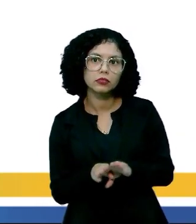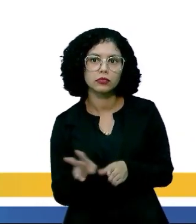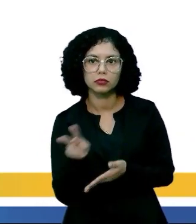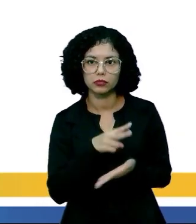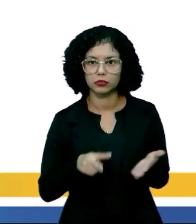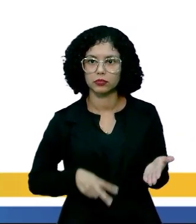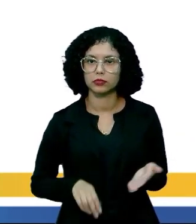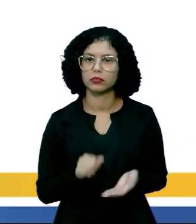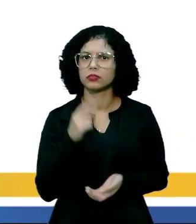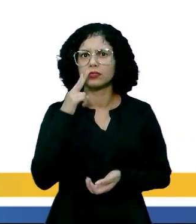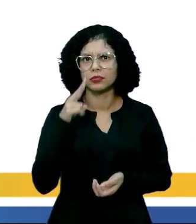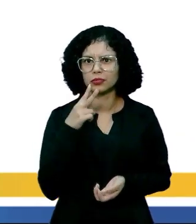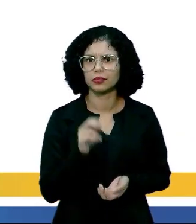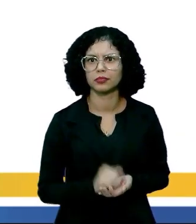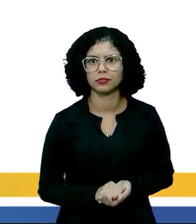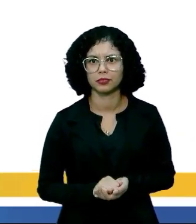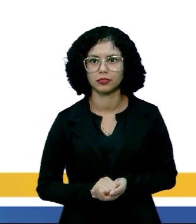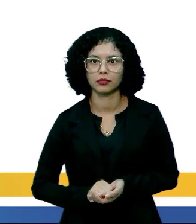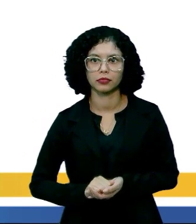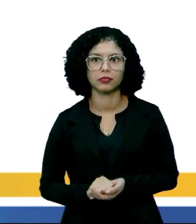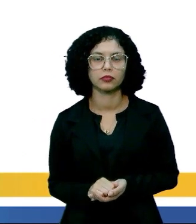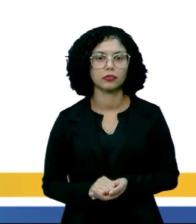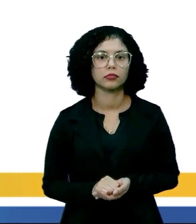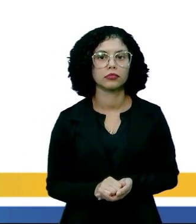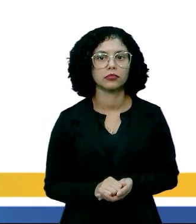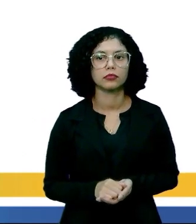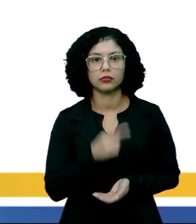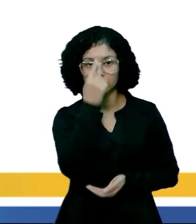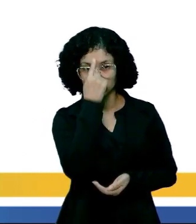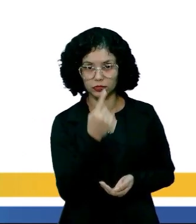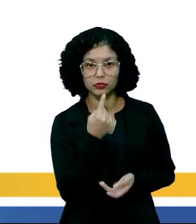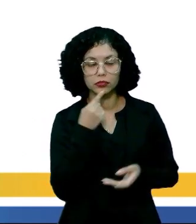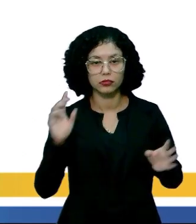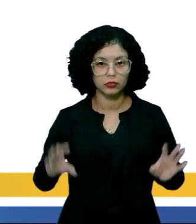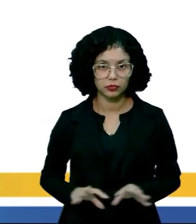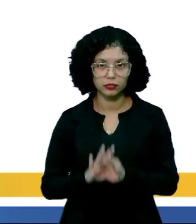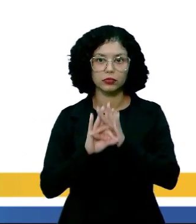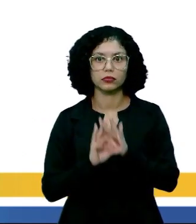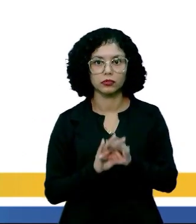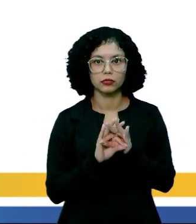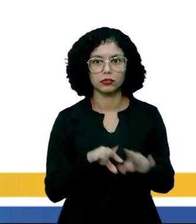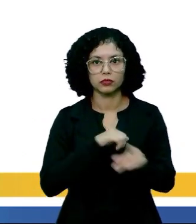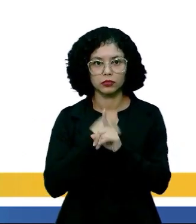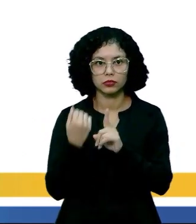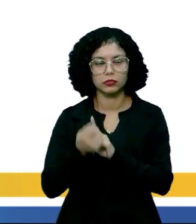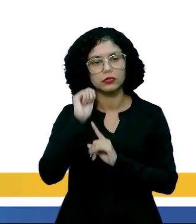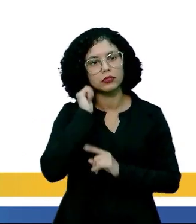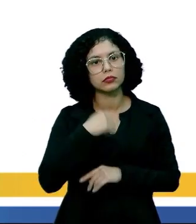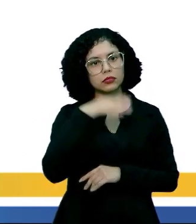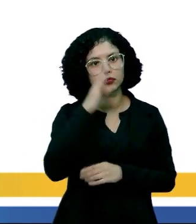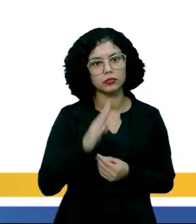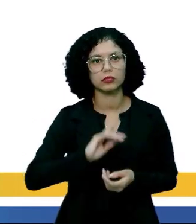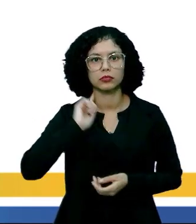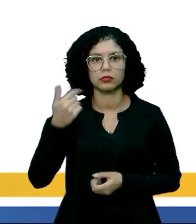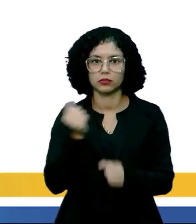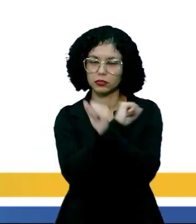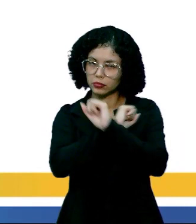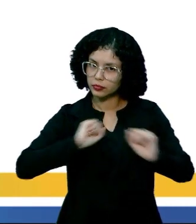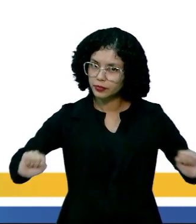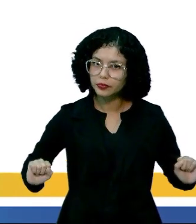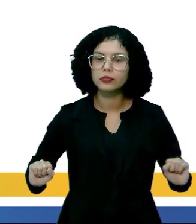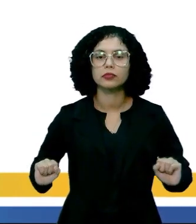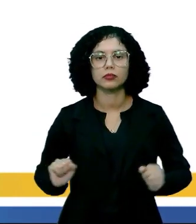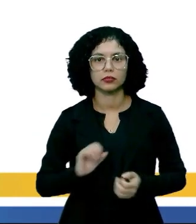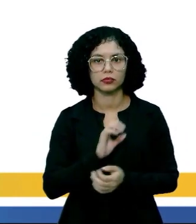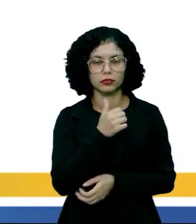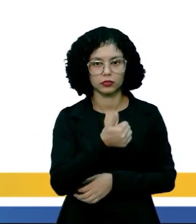que é até incômoda de a gente ler em voz alta. A imagem está relacionada a uma situação social dos negros no Brasil